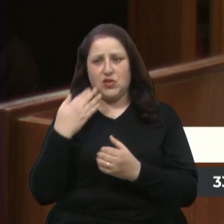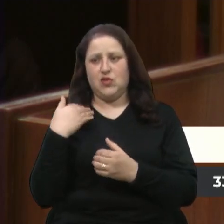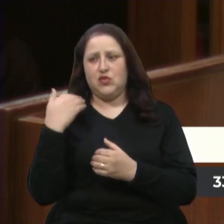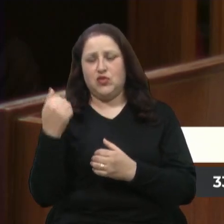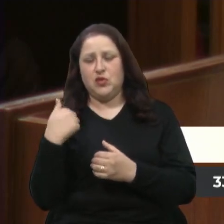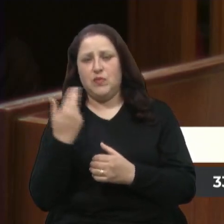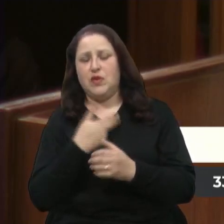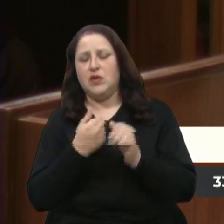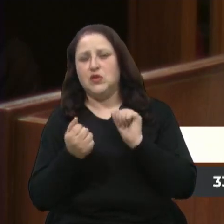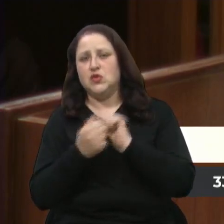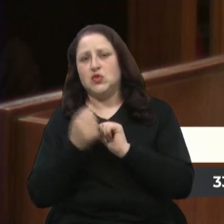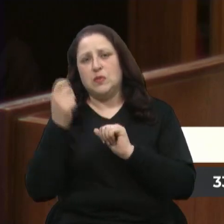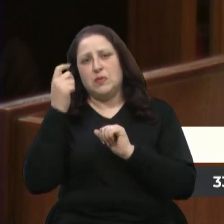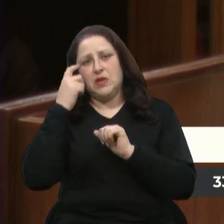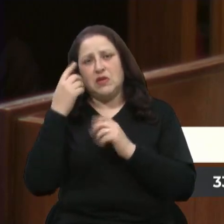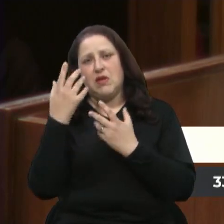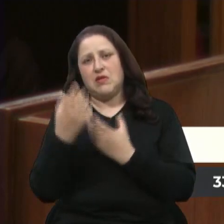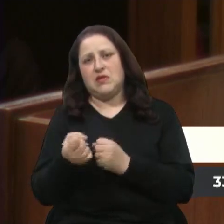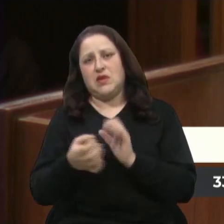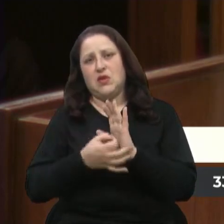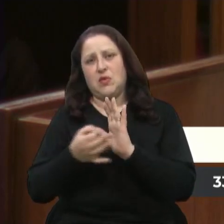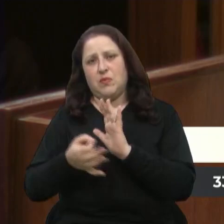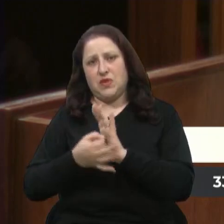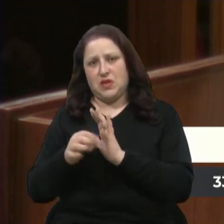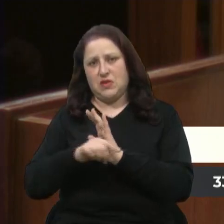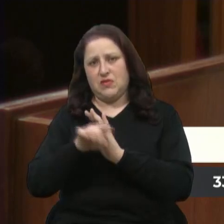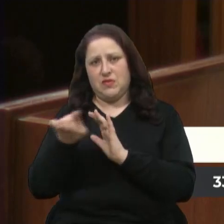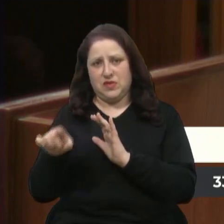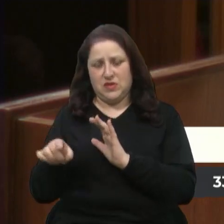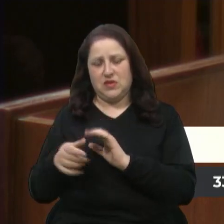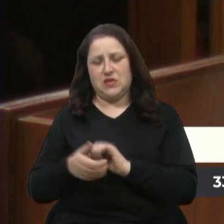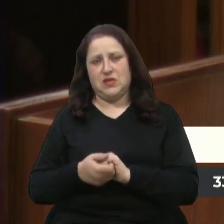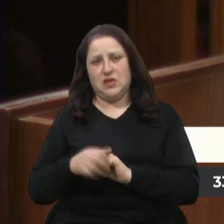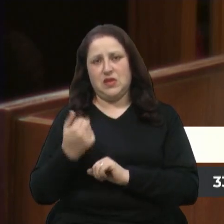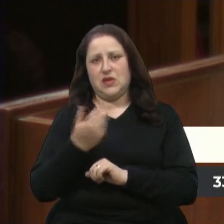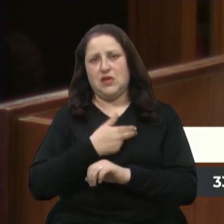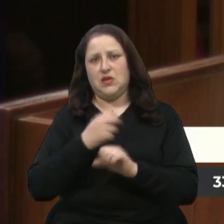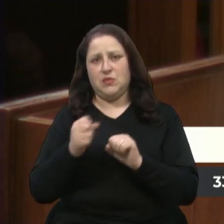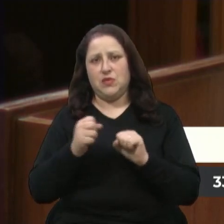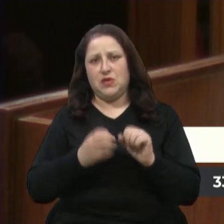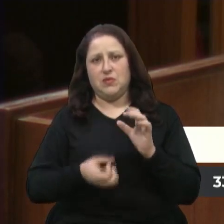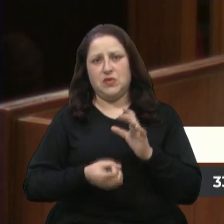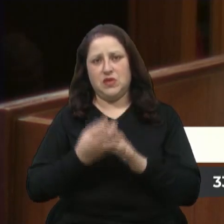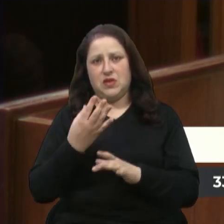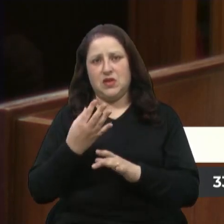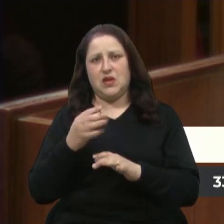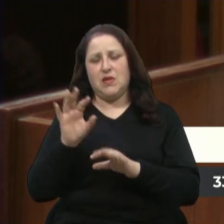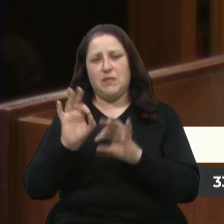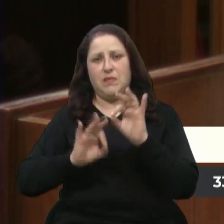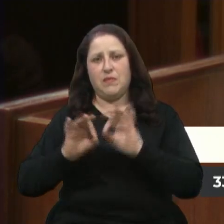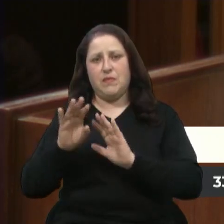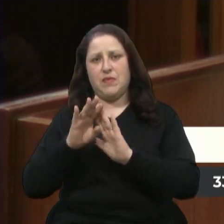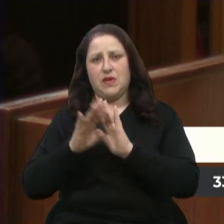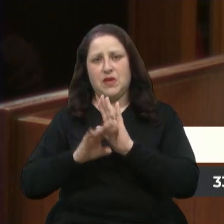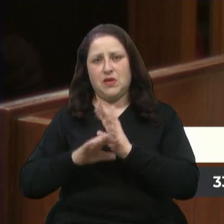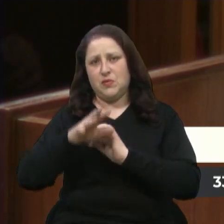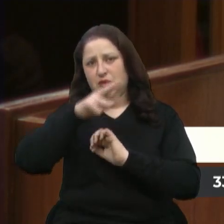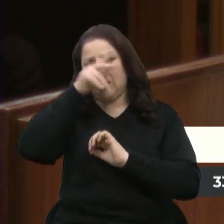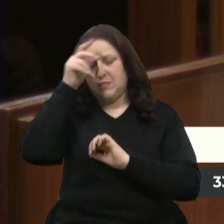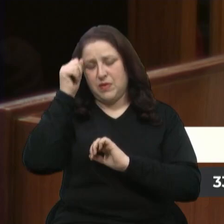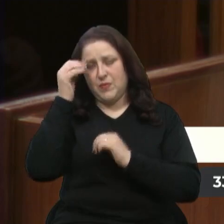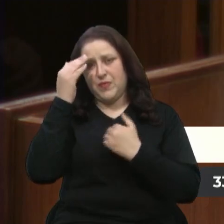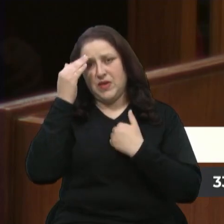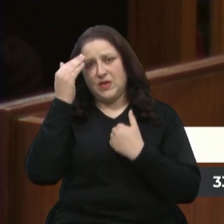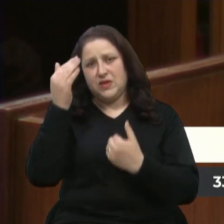pensar e também aceitar sugestões de vocês, enfim, para a gente poder criar esse plano municipal. Então,